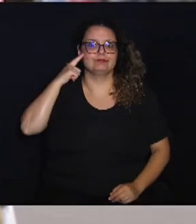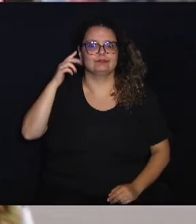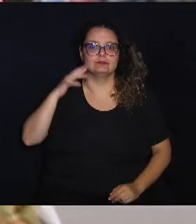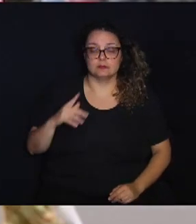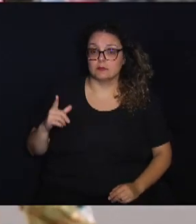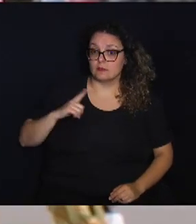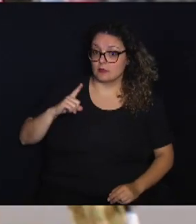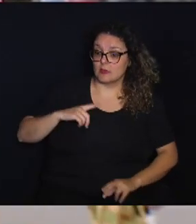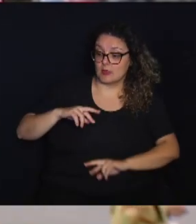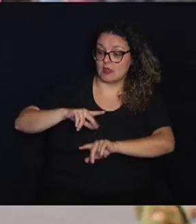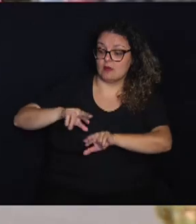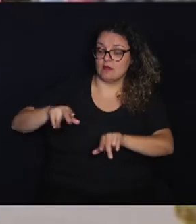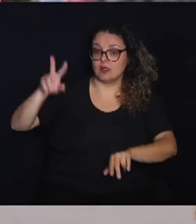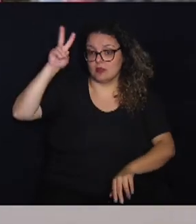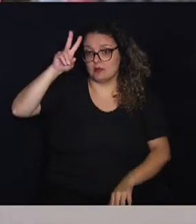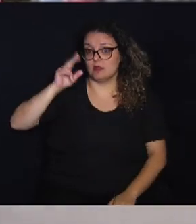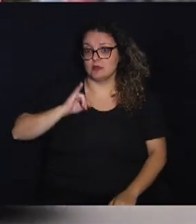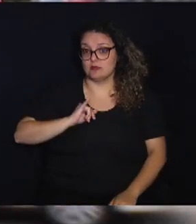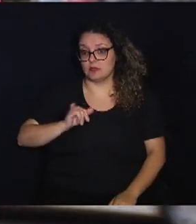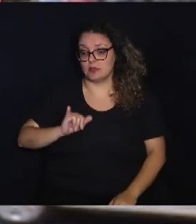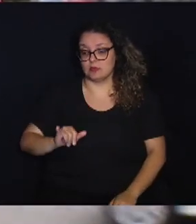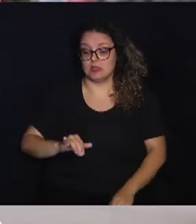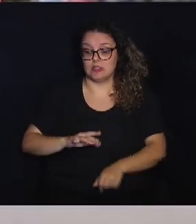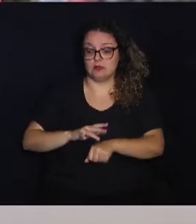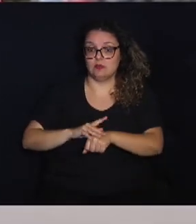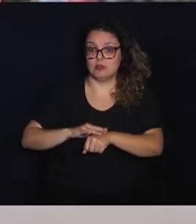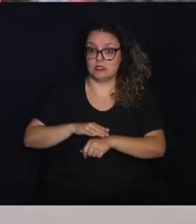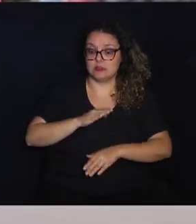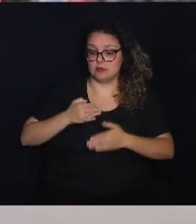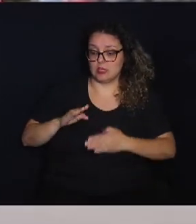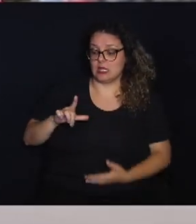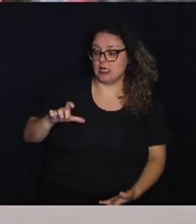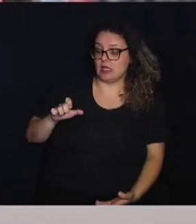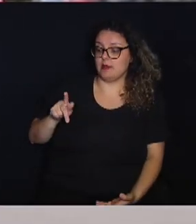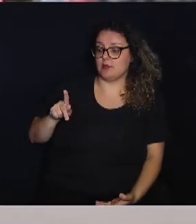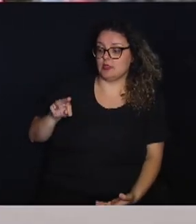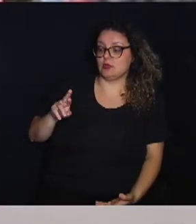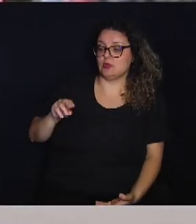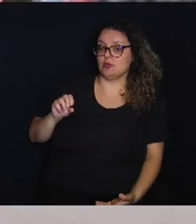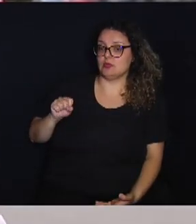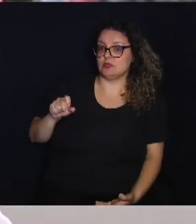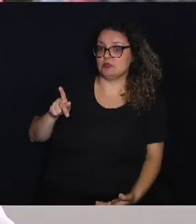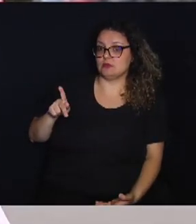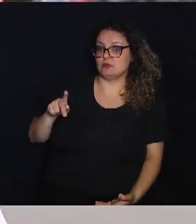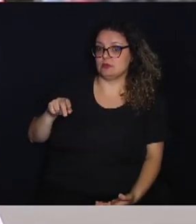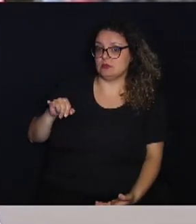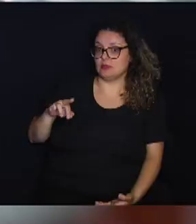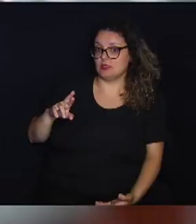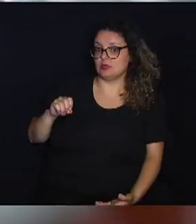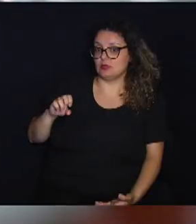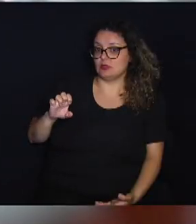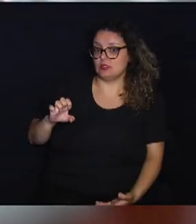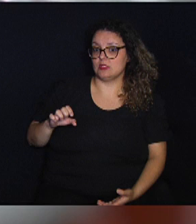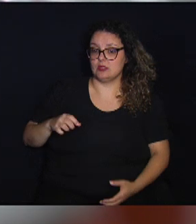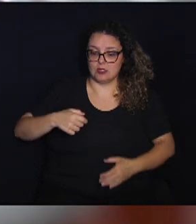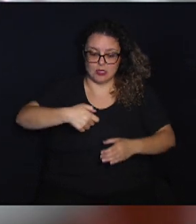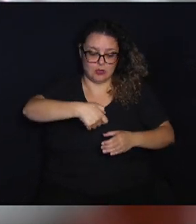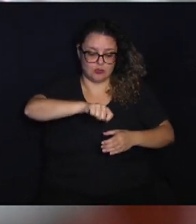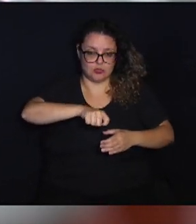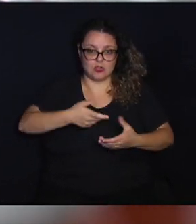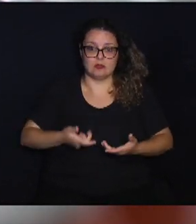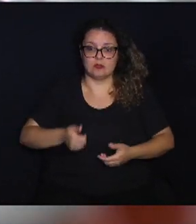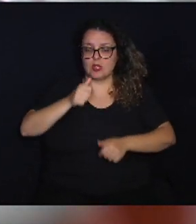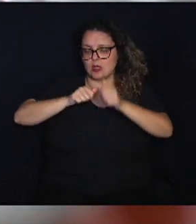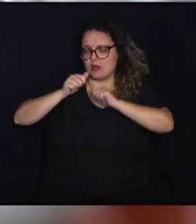muitos relatos, de transmissão da leptospirose, principalmente nas latinhas, ou de refrigerante, de bebidas